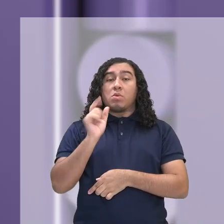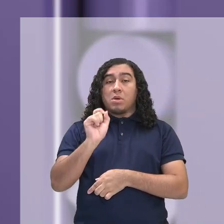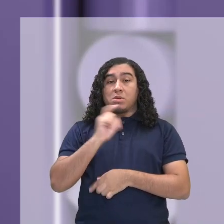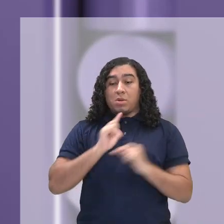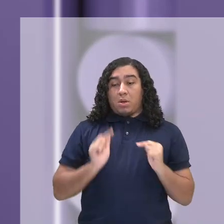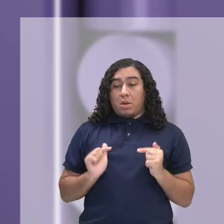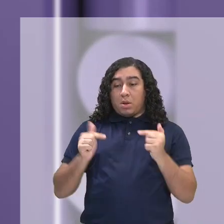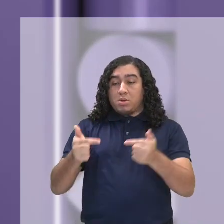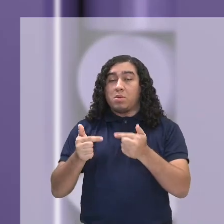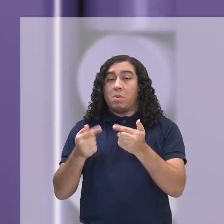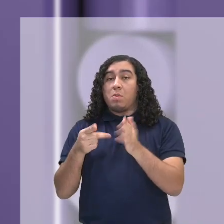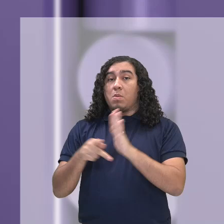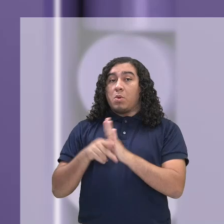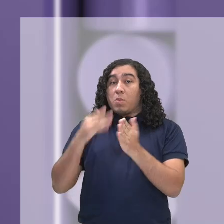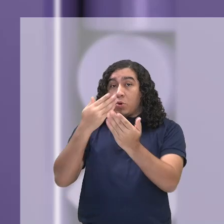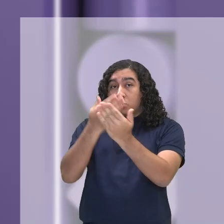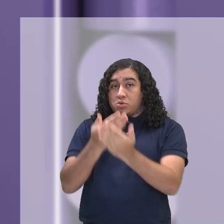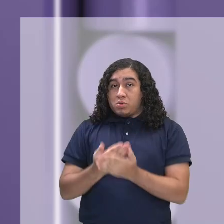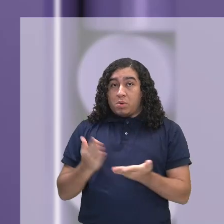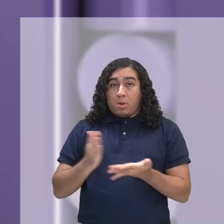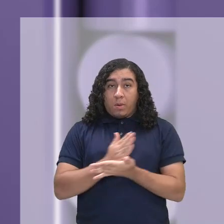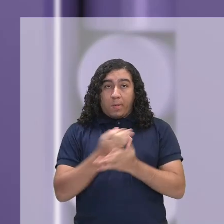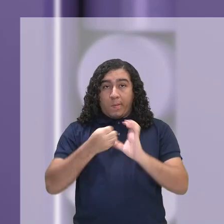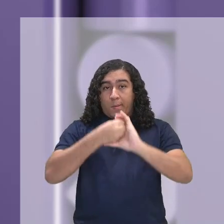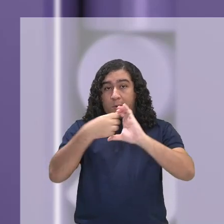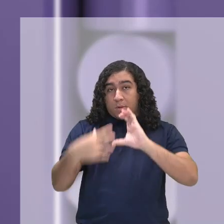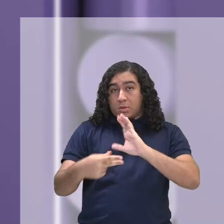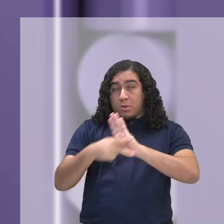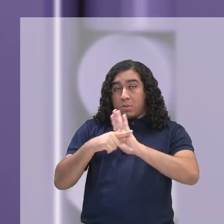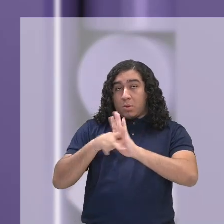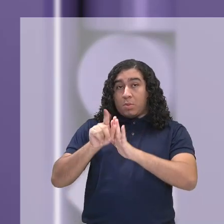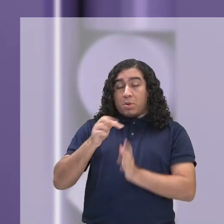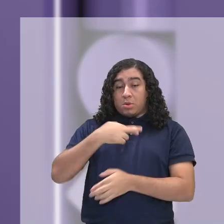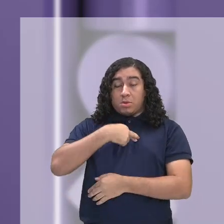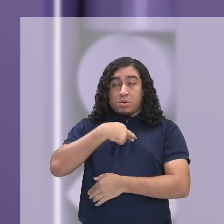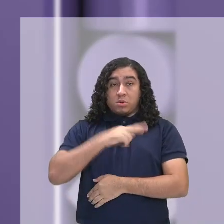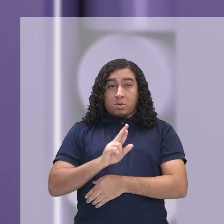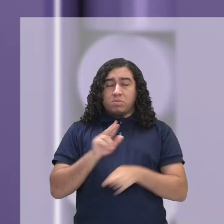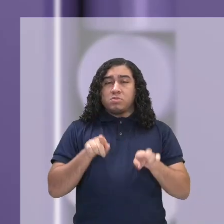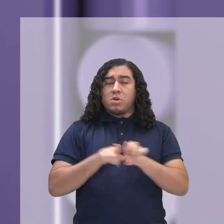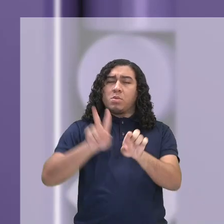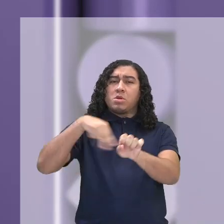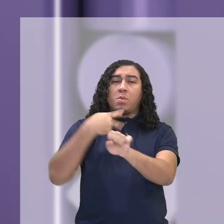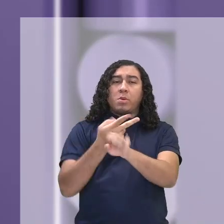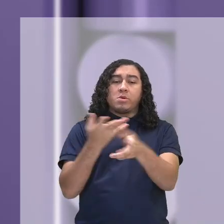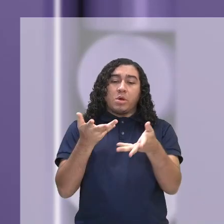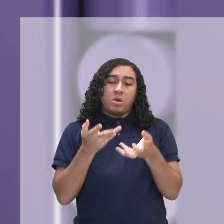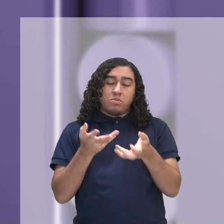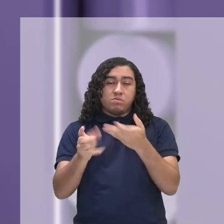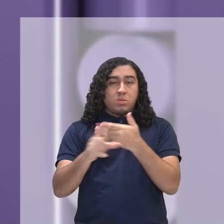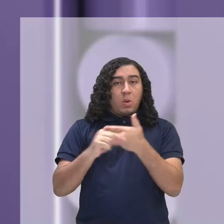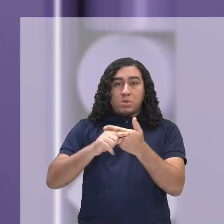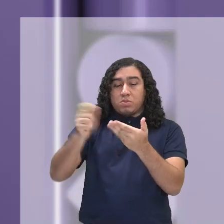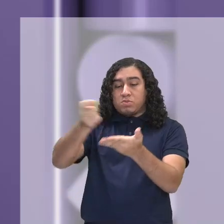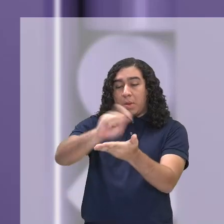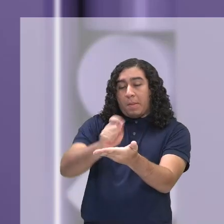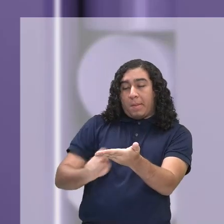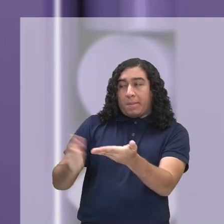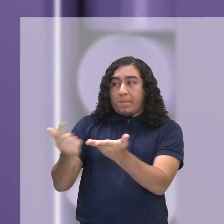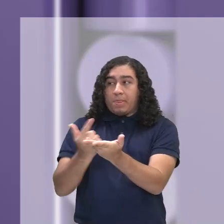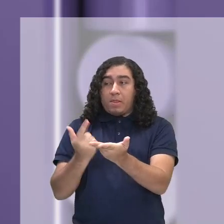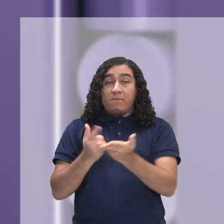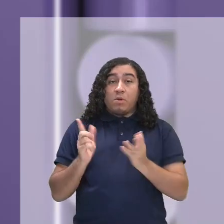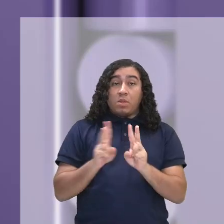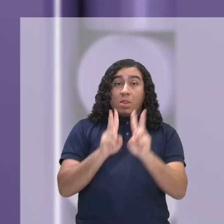a estudar partes ou elementos da religião e resolvem escrever um livro para aprofundar algum